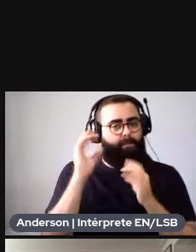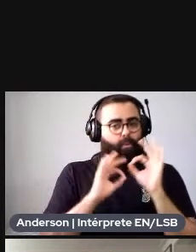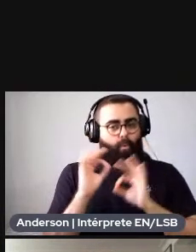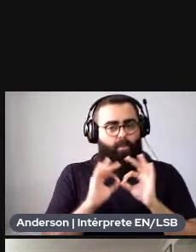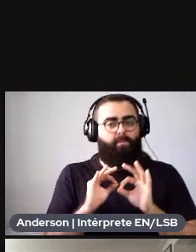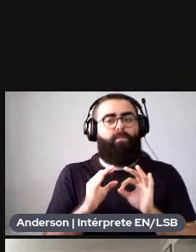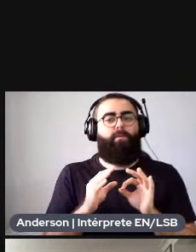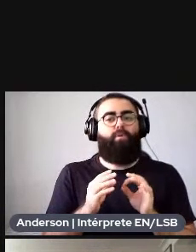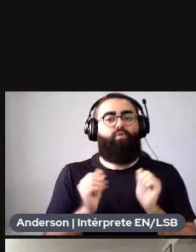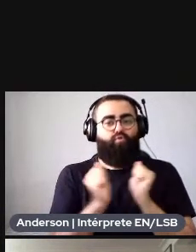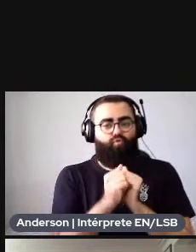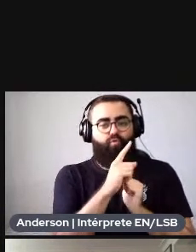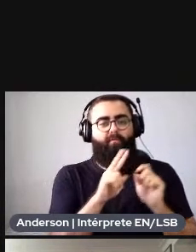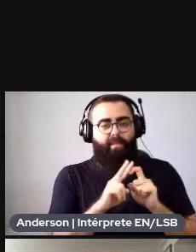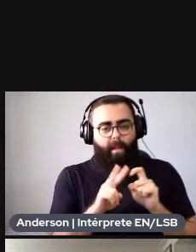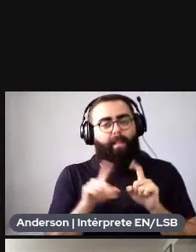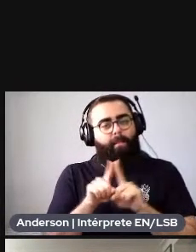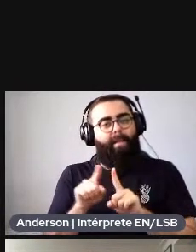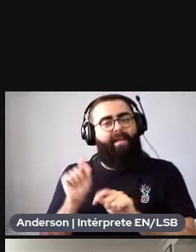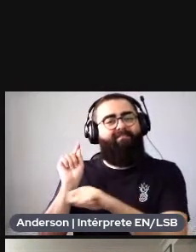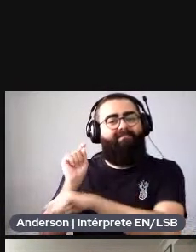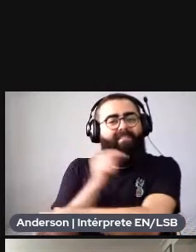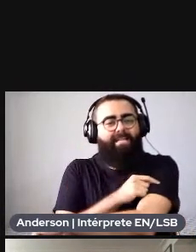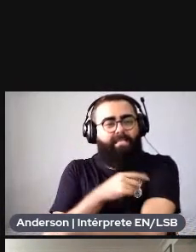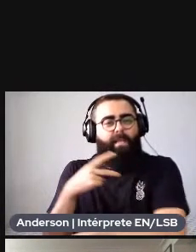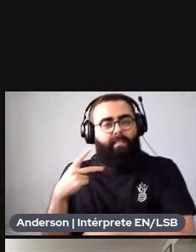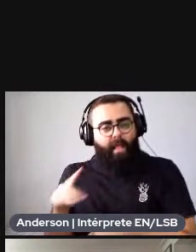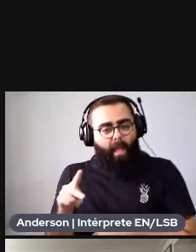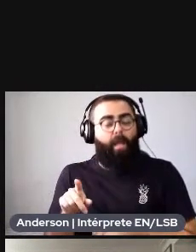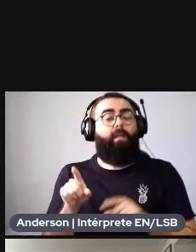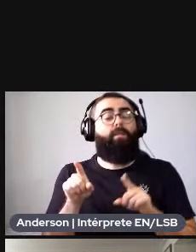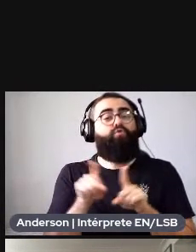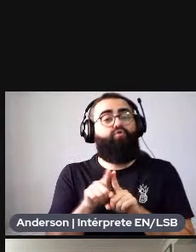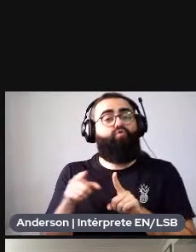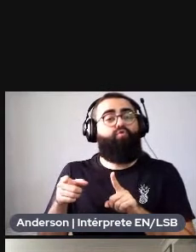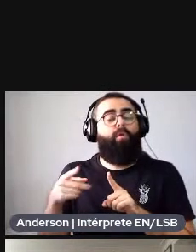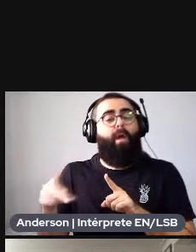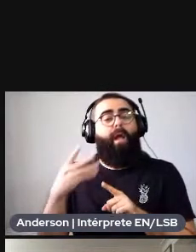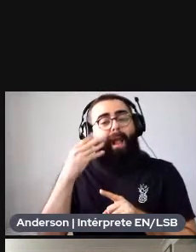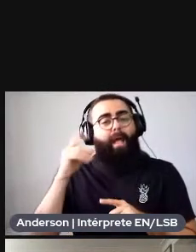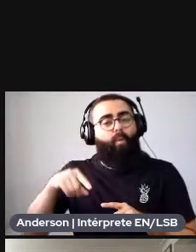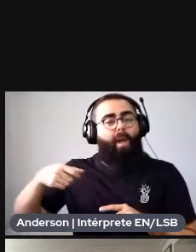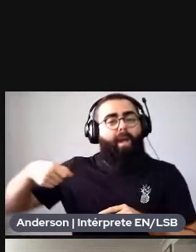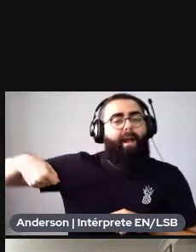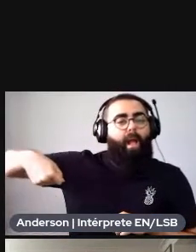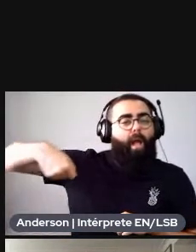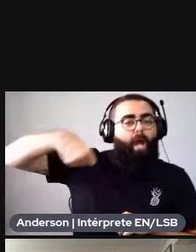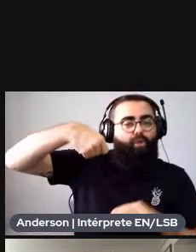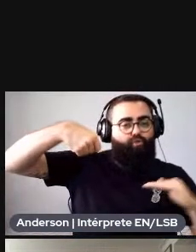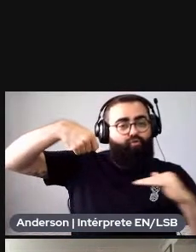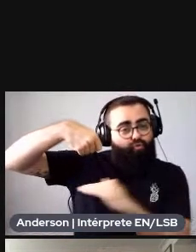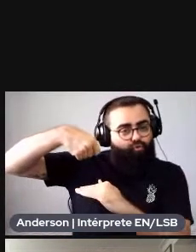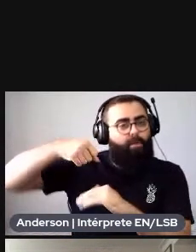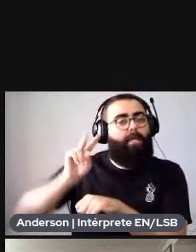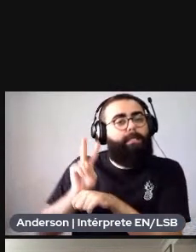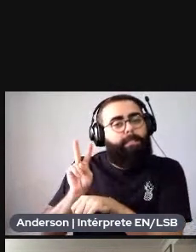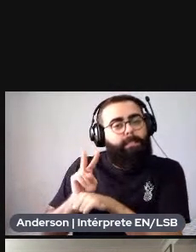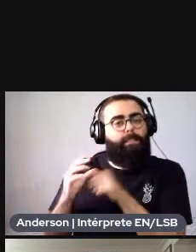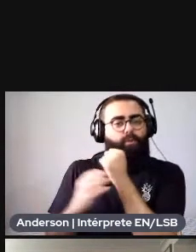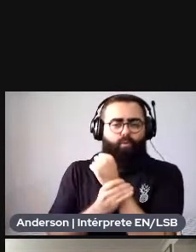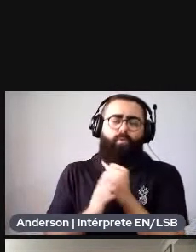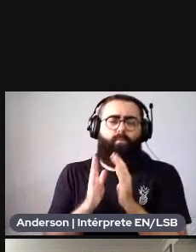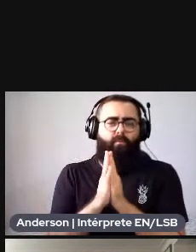vacinas do seu gato em dia. Transporte sempre o seu gato dentro de uma caixa própria para o efeito. Nunca abandone o seu